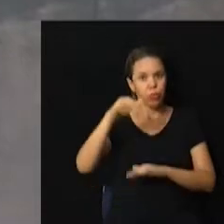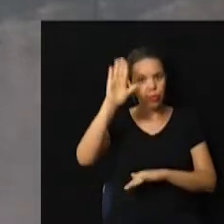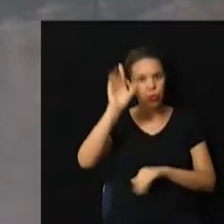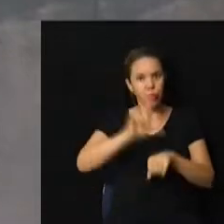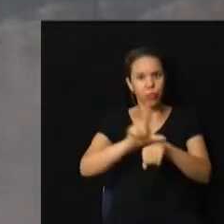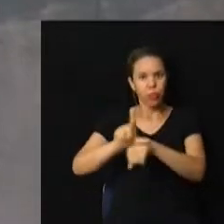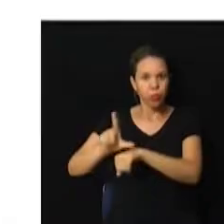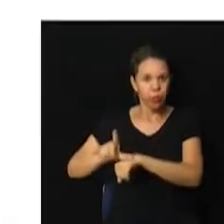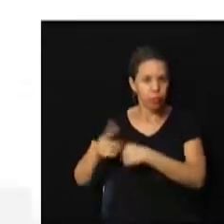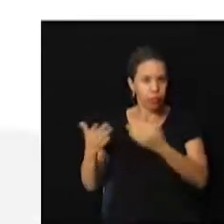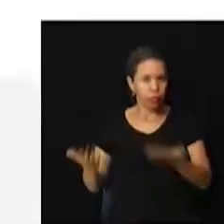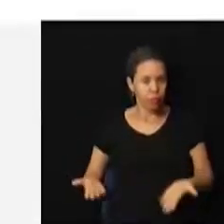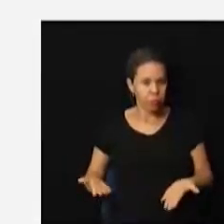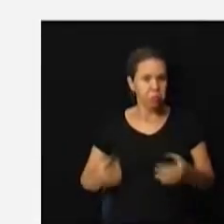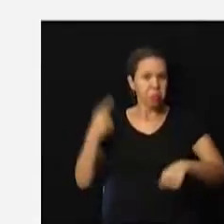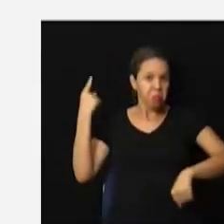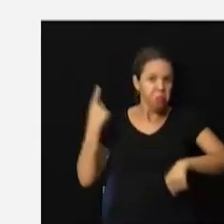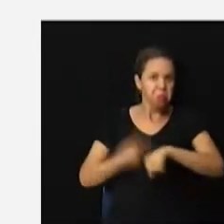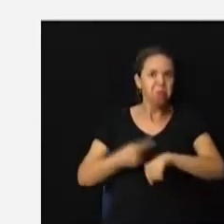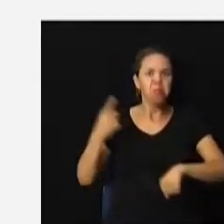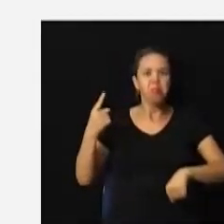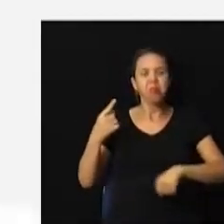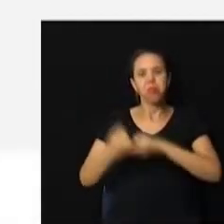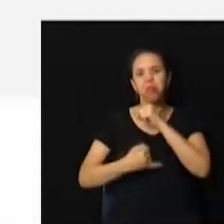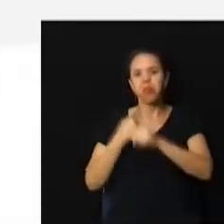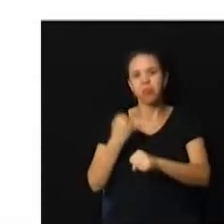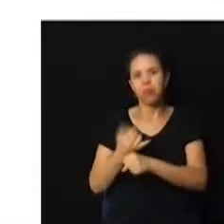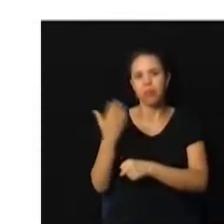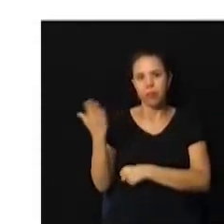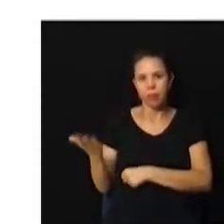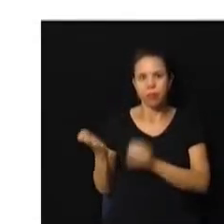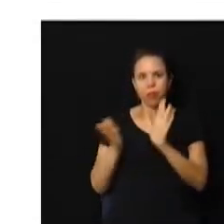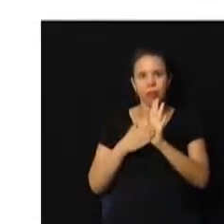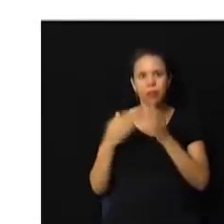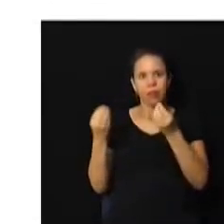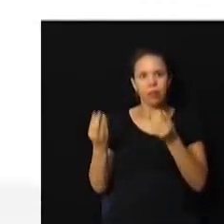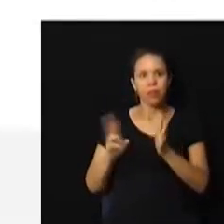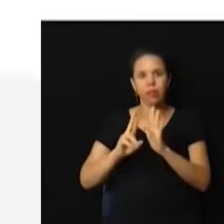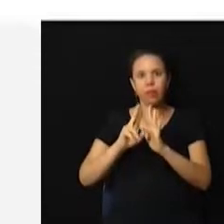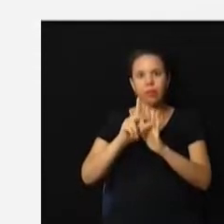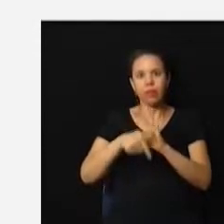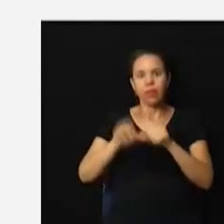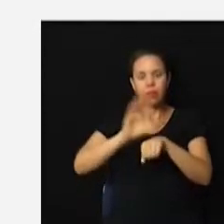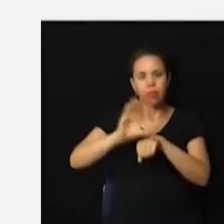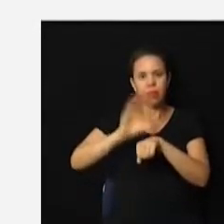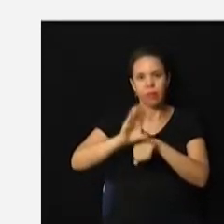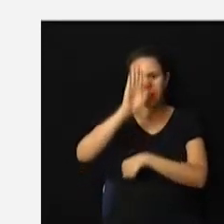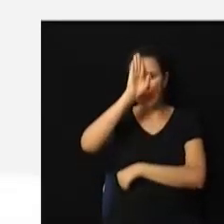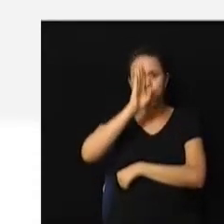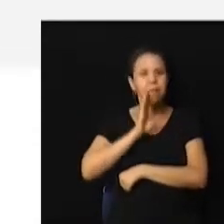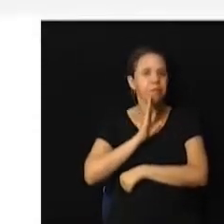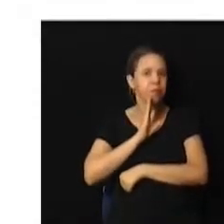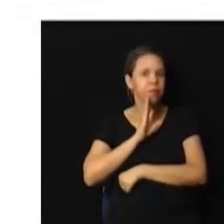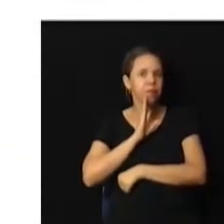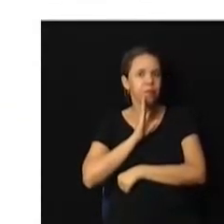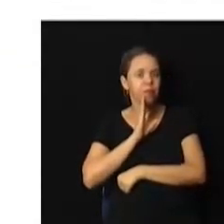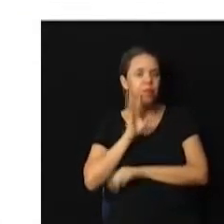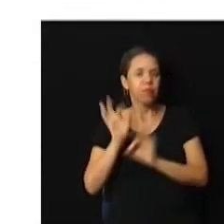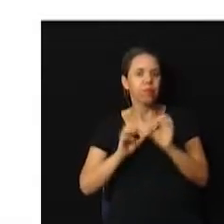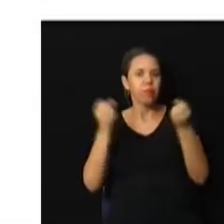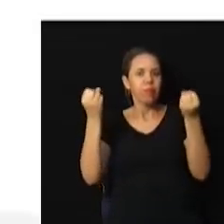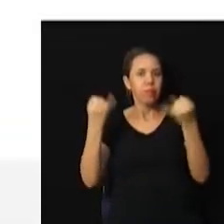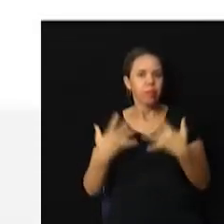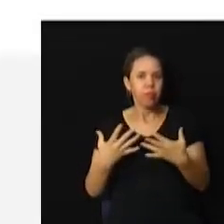Mais Comércio. Inédito e totalmente online, ele vai oferecer diversos cursos gratuitos,